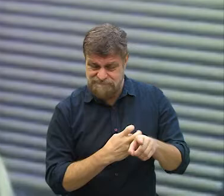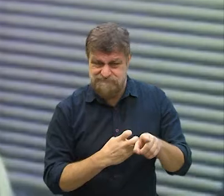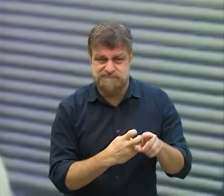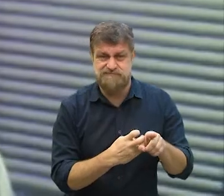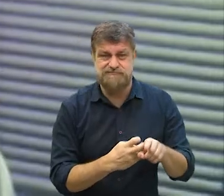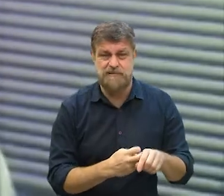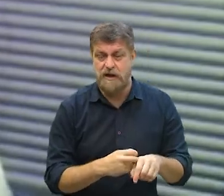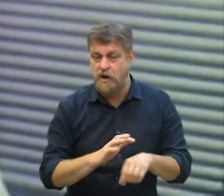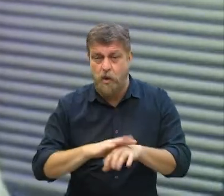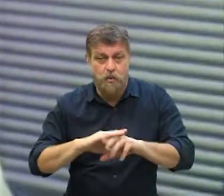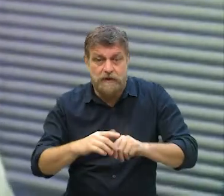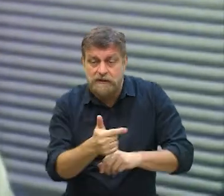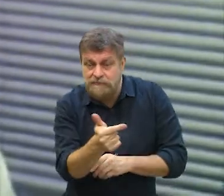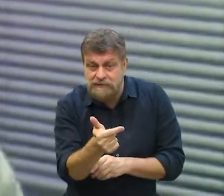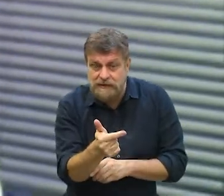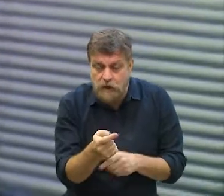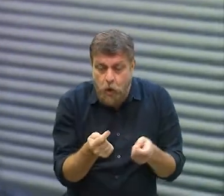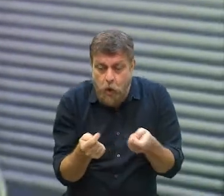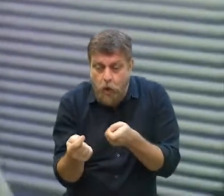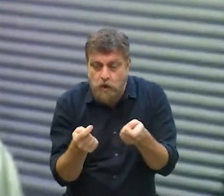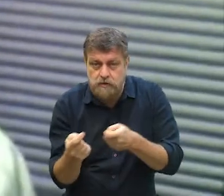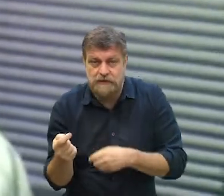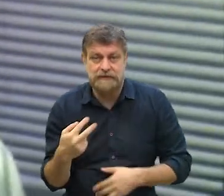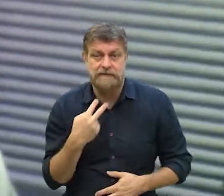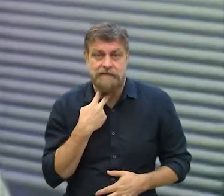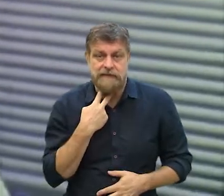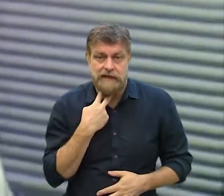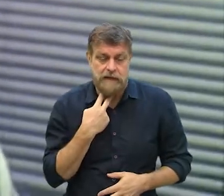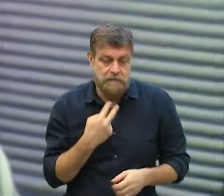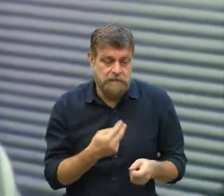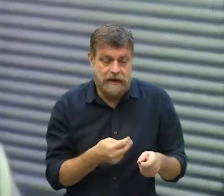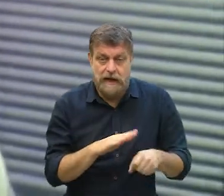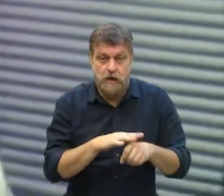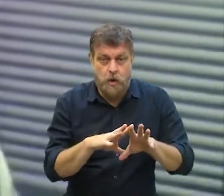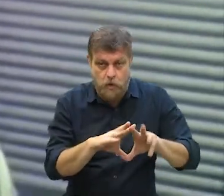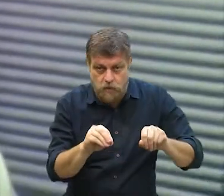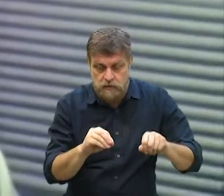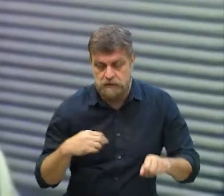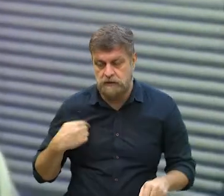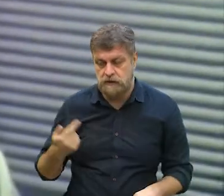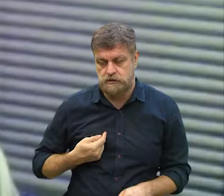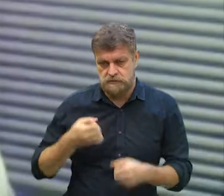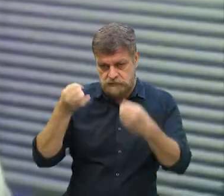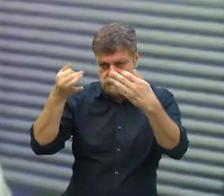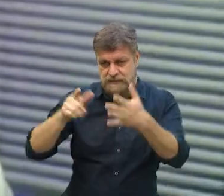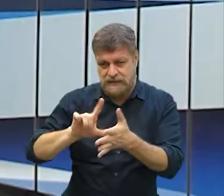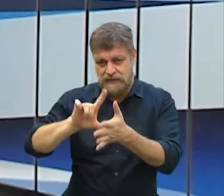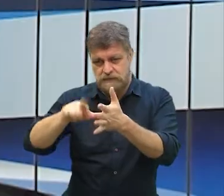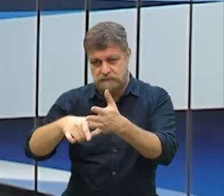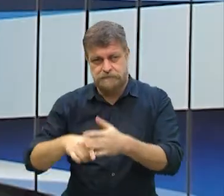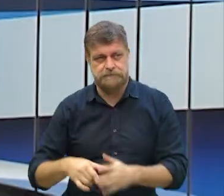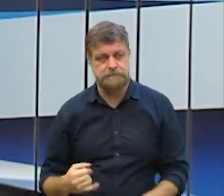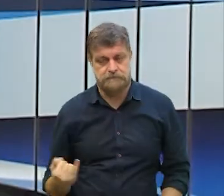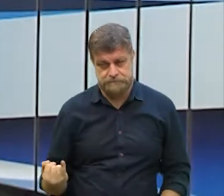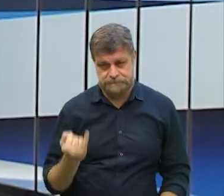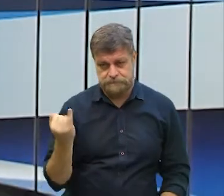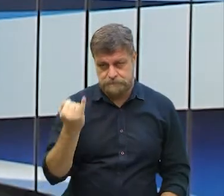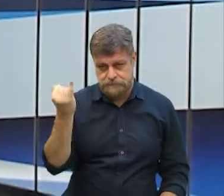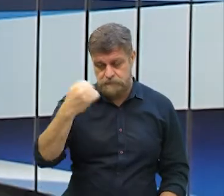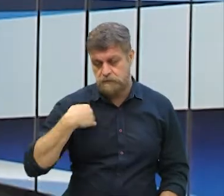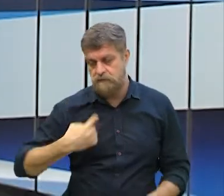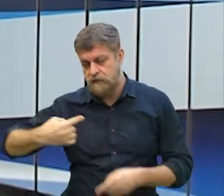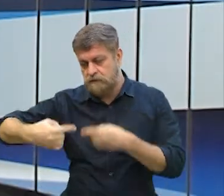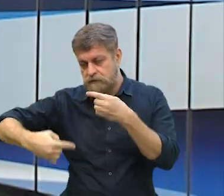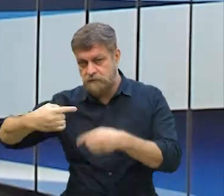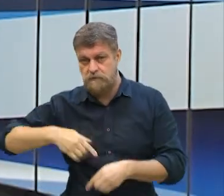avançada, metastática, ela não tem mais cura, você tem controle, mas você não cura mais. Isso a gente pode discutir aqui ao longo da nossa conversa. Assunto importante que nós